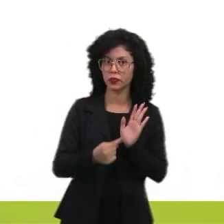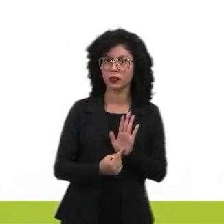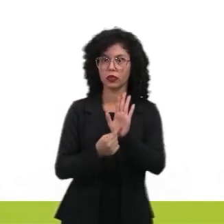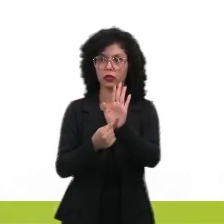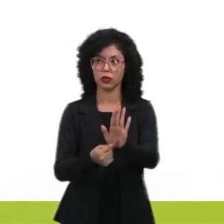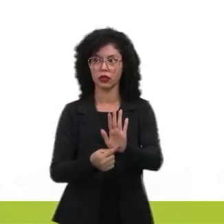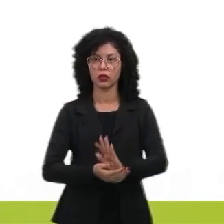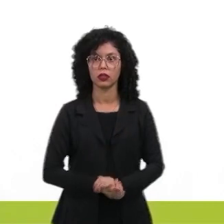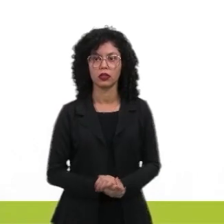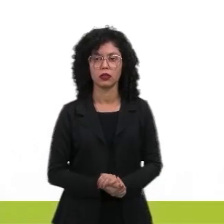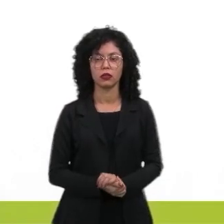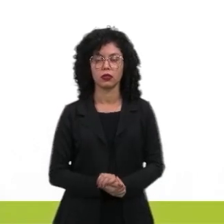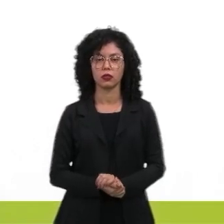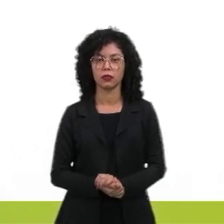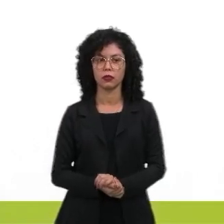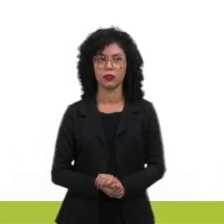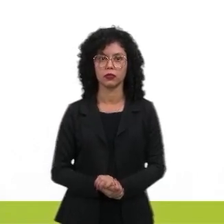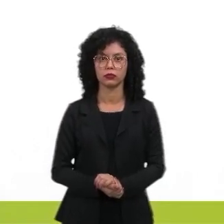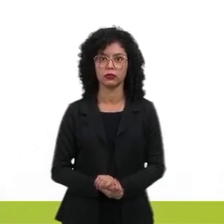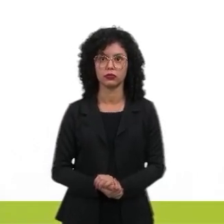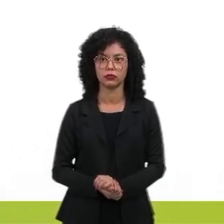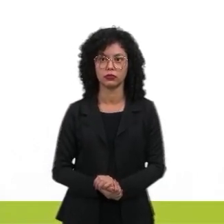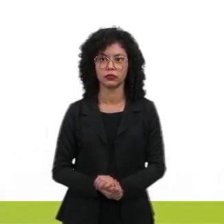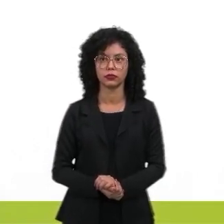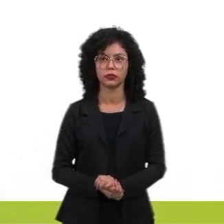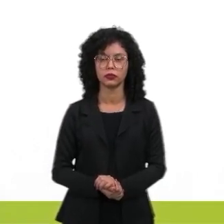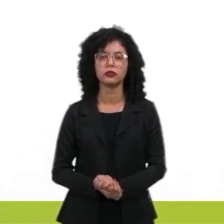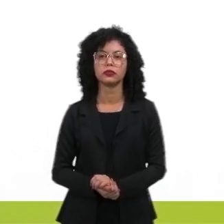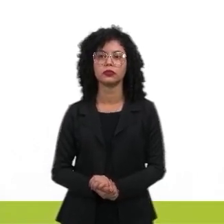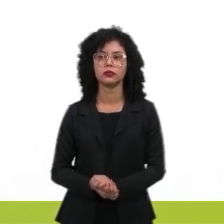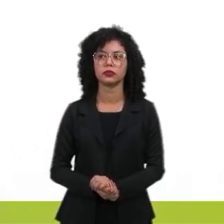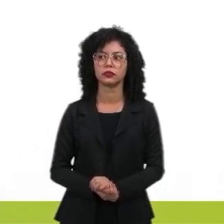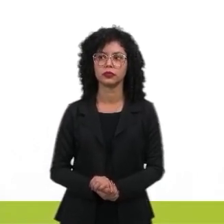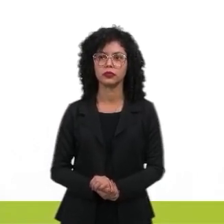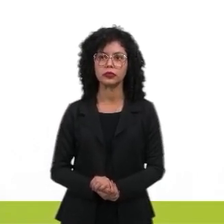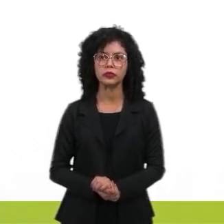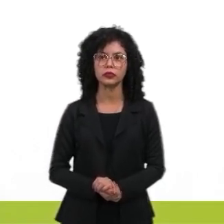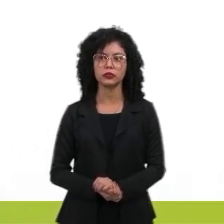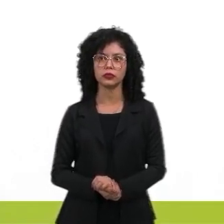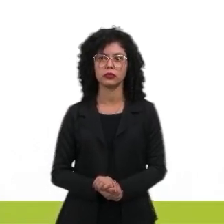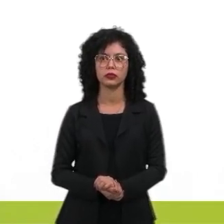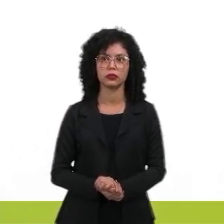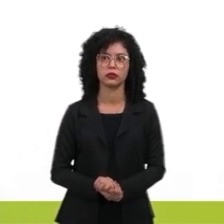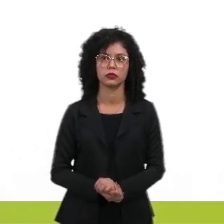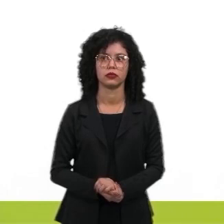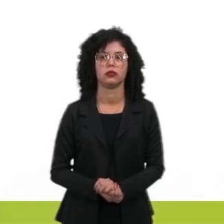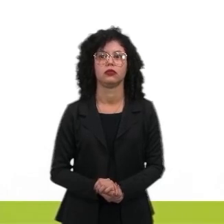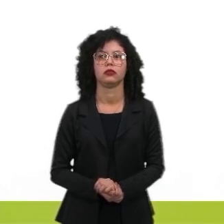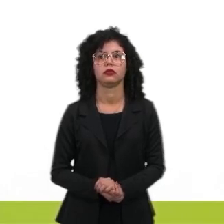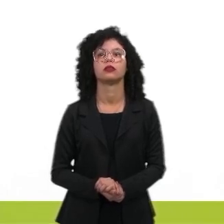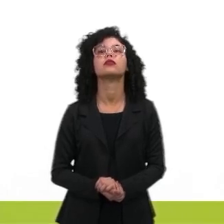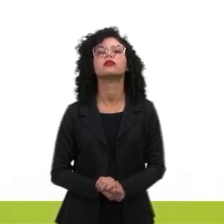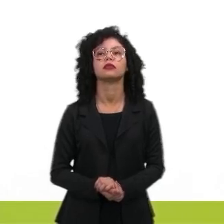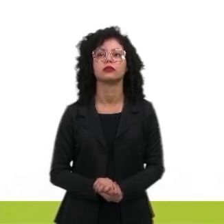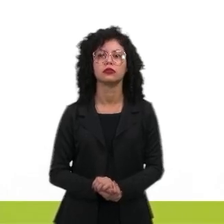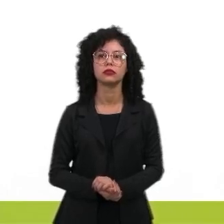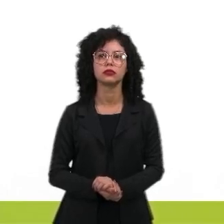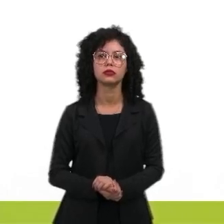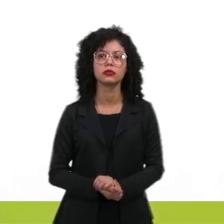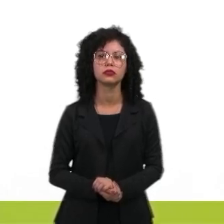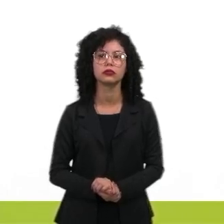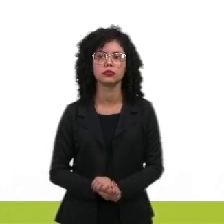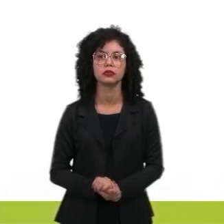representação. Então, eu vou colocar aqui, ó, uma ideia de escala, que é o que a gente vai trabalhar hoje,